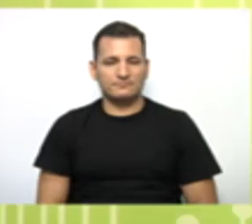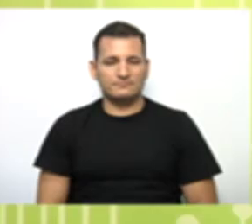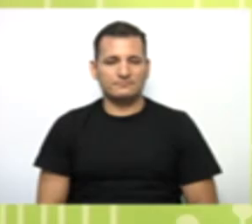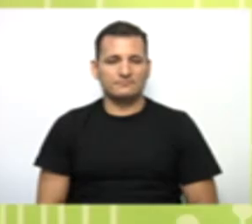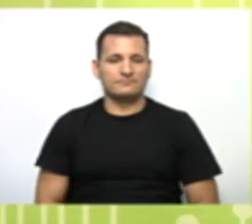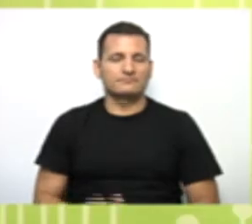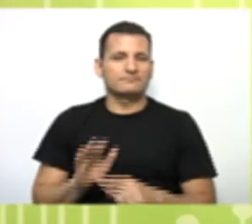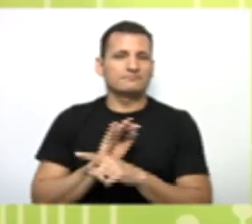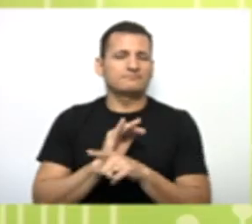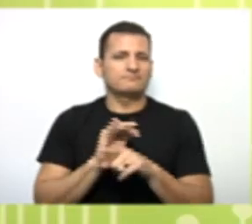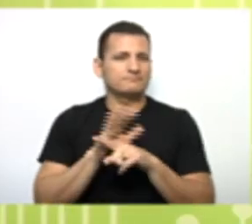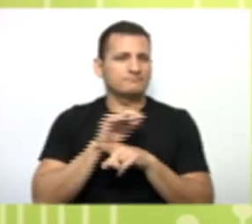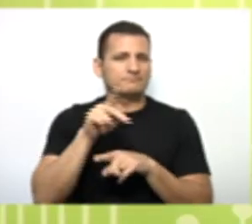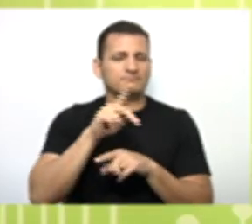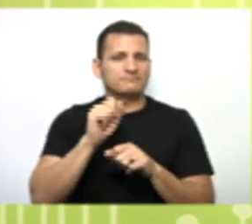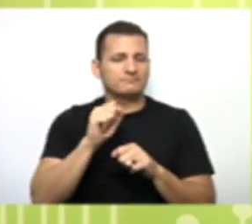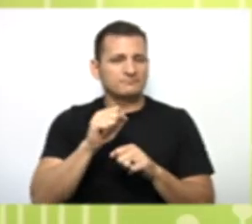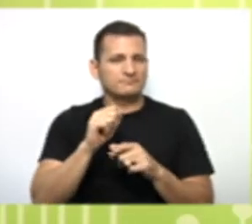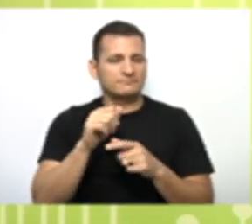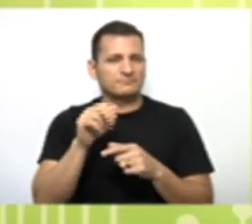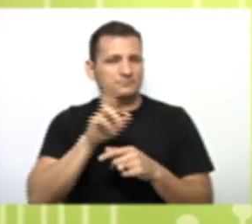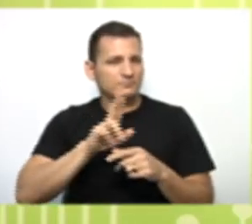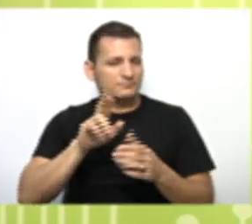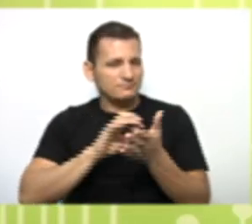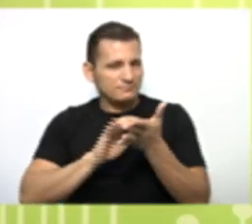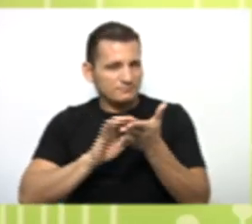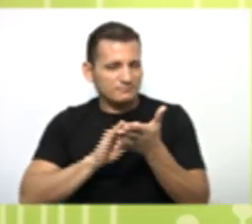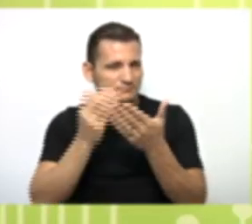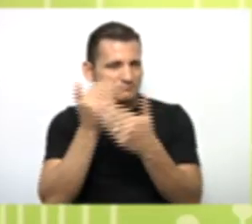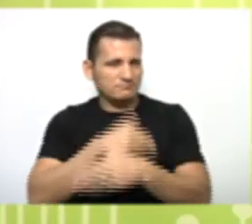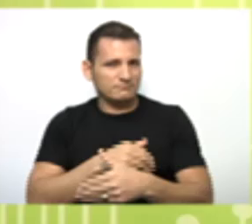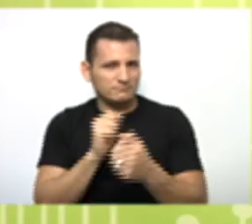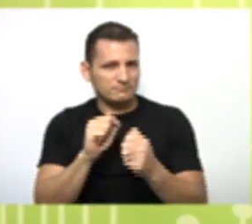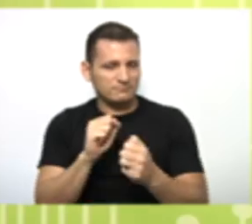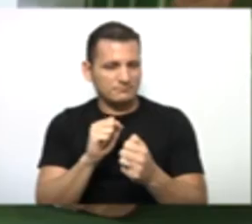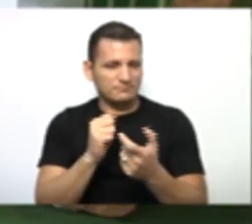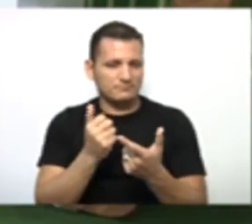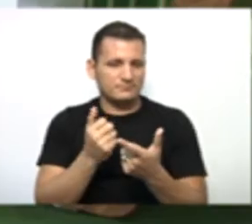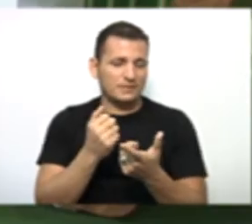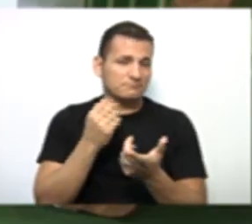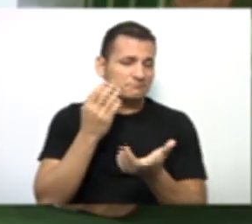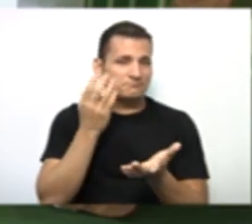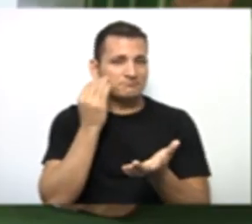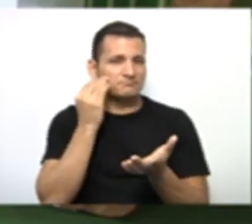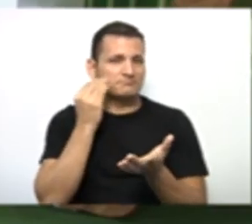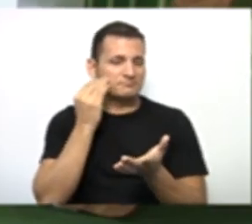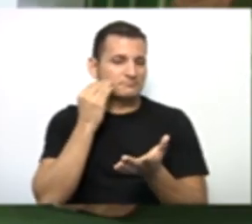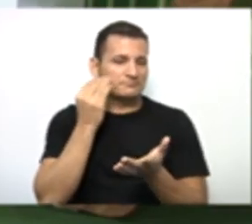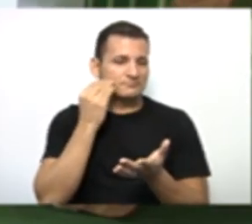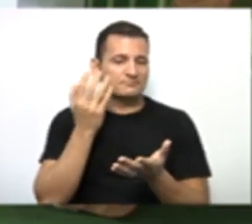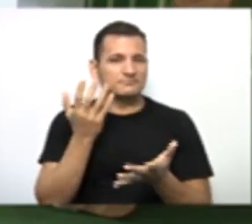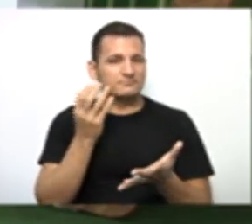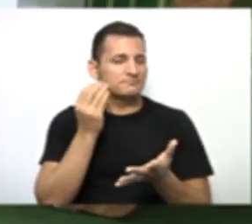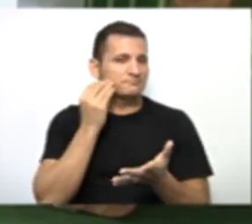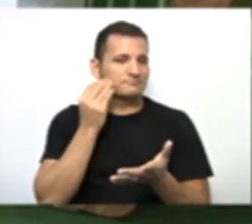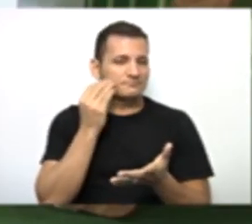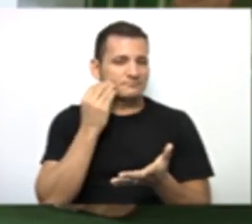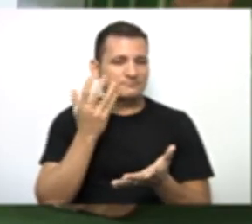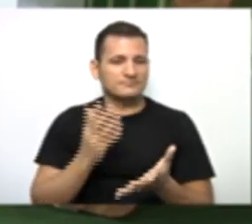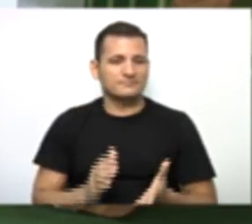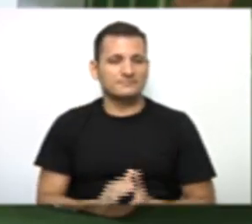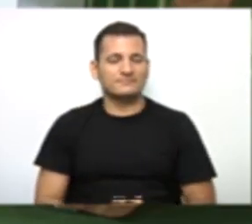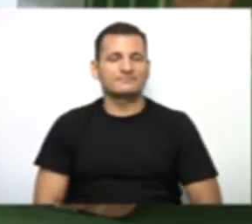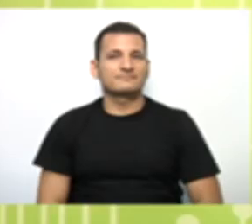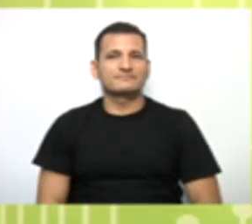pode usar a calculadora na prova? Não sei, pode? Veremos. Veremos. A gente vai dar uma olhada, não sei. Vamos dar uma